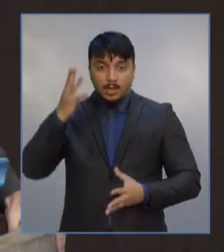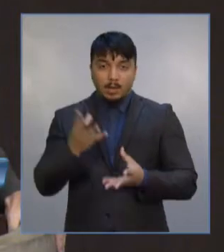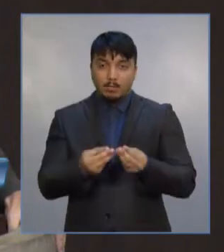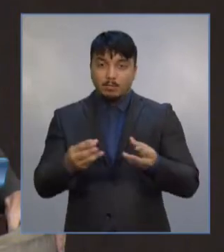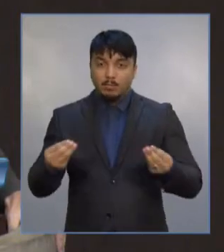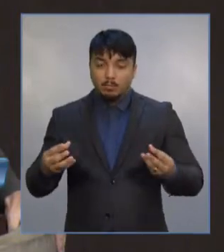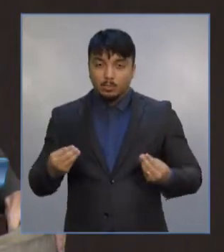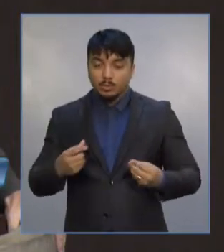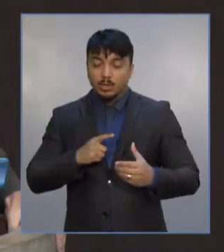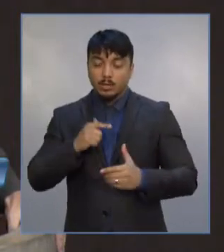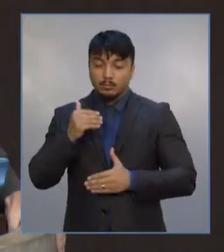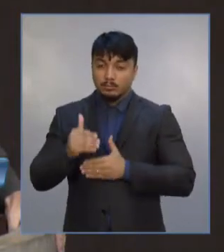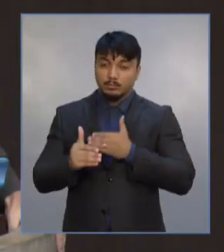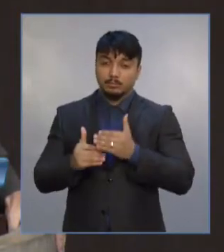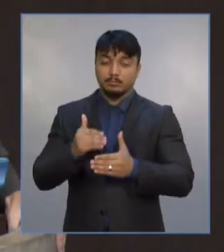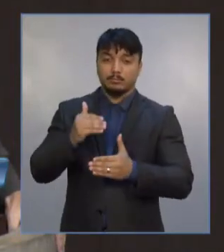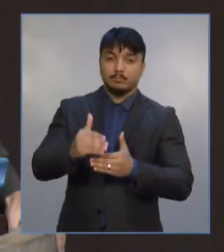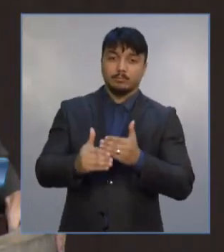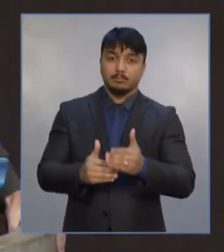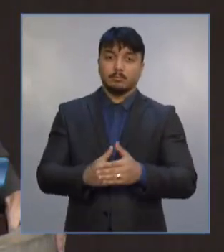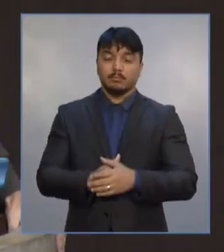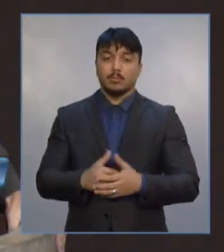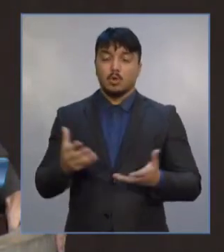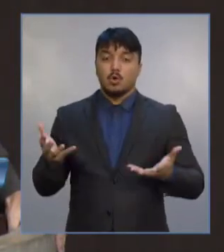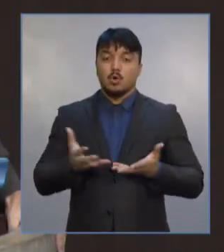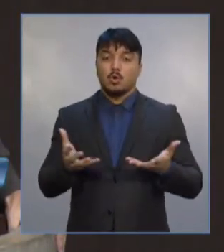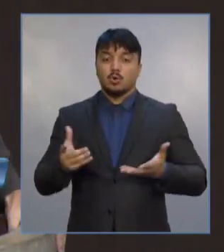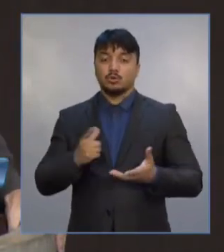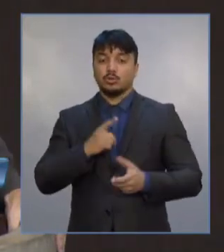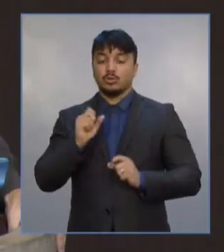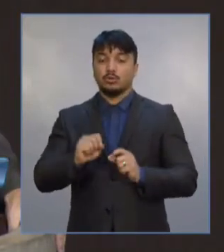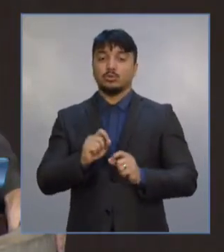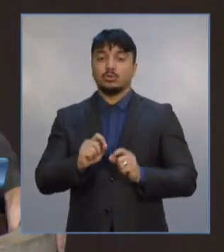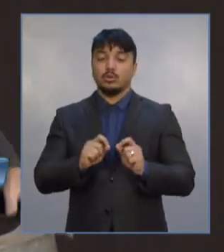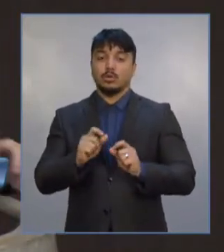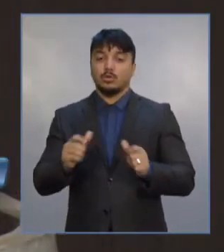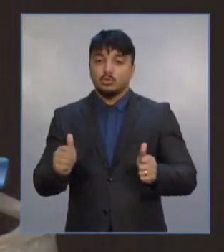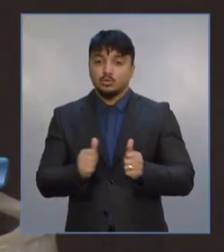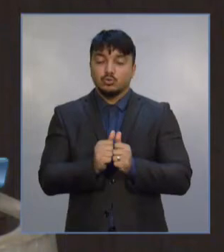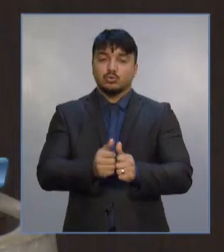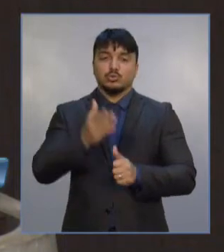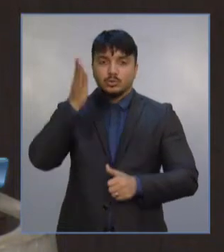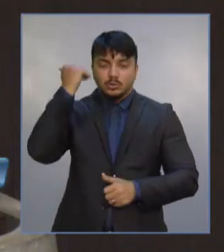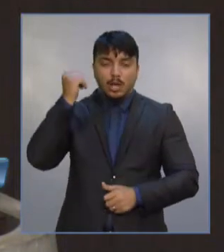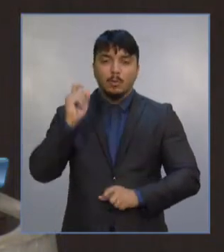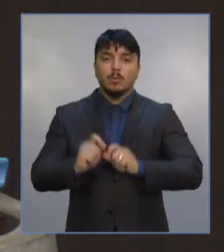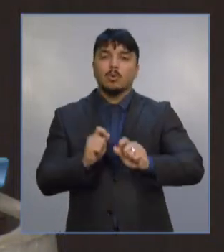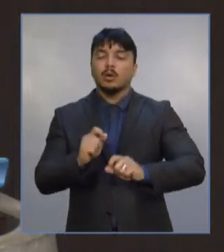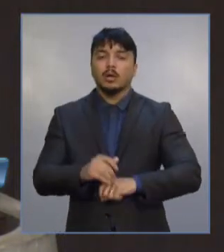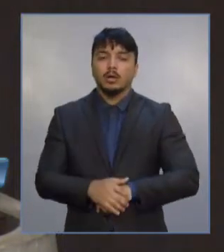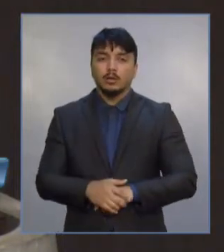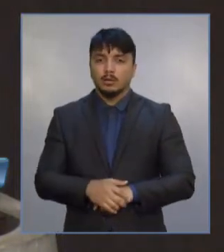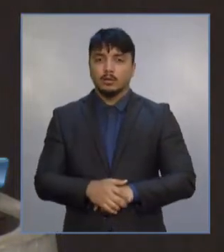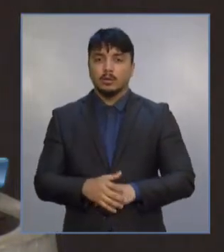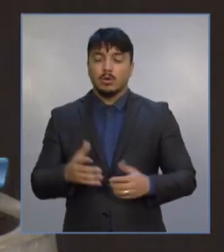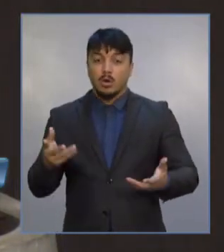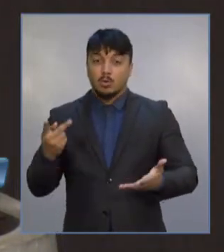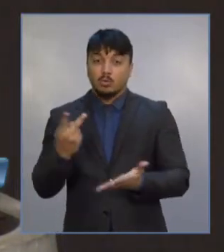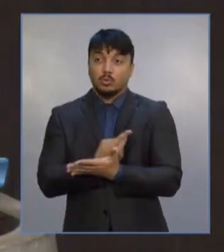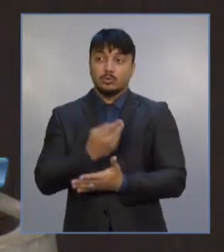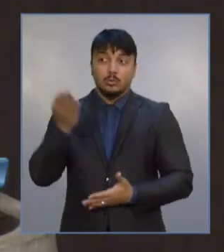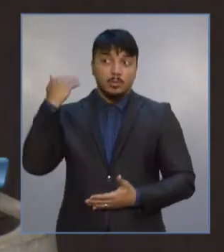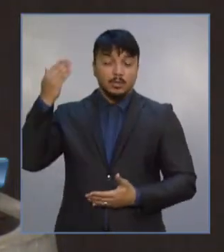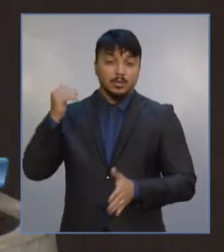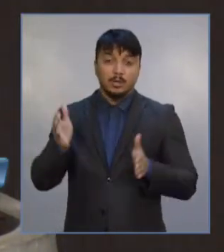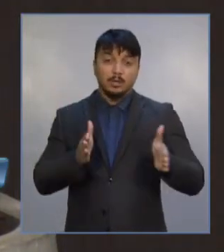de várias gerações que hoje se conjugam e sabem que o que aconteceu